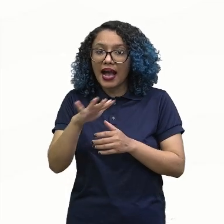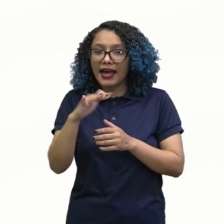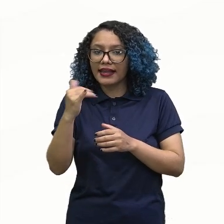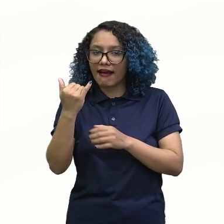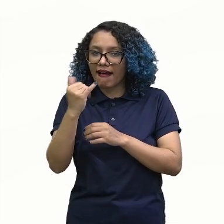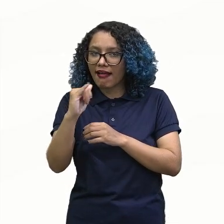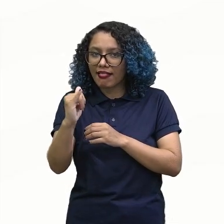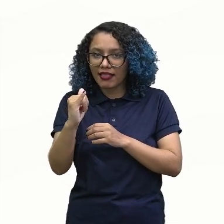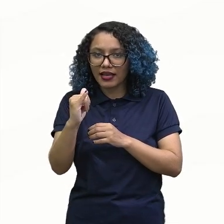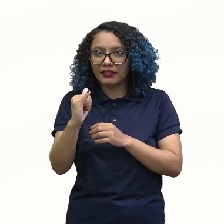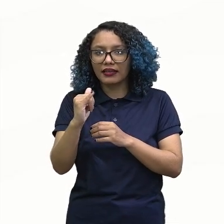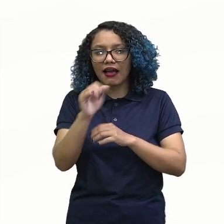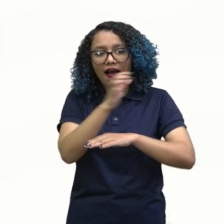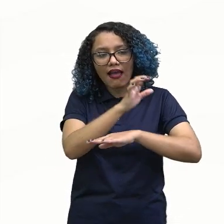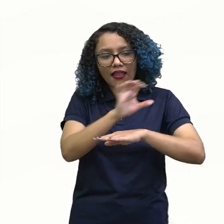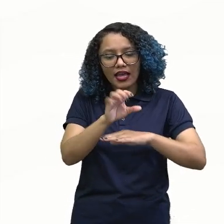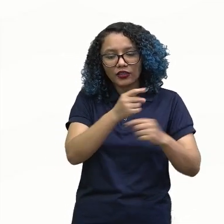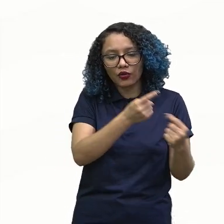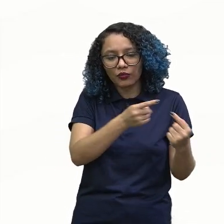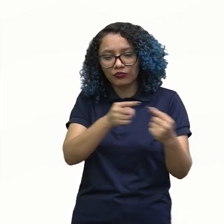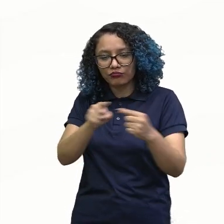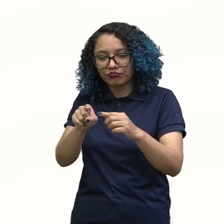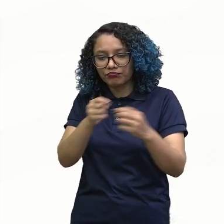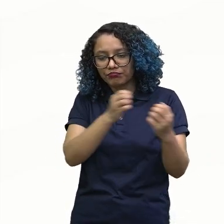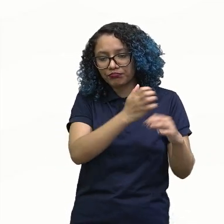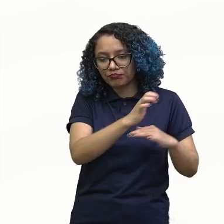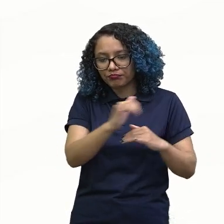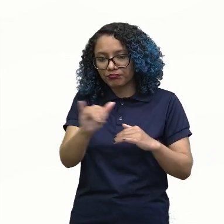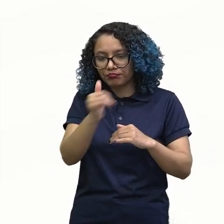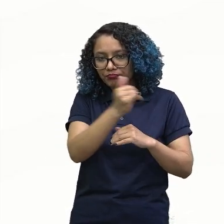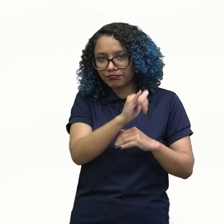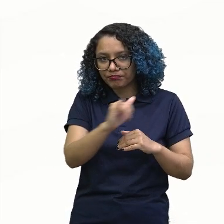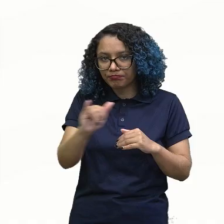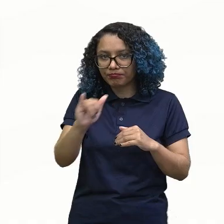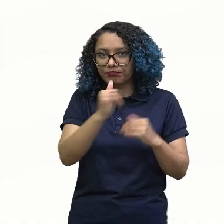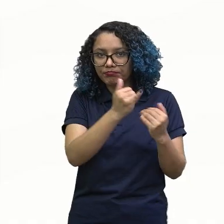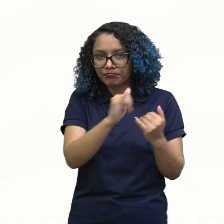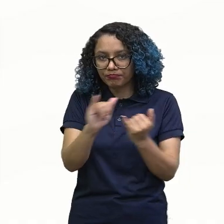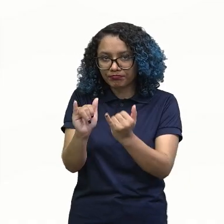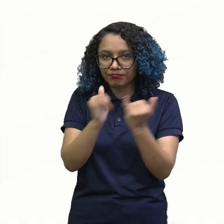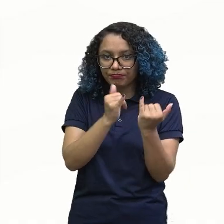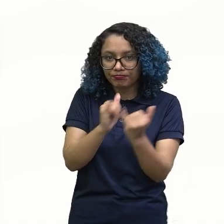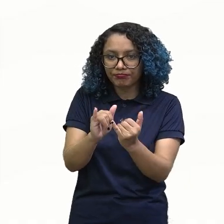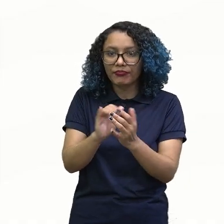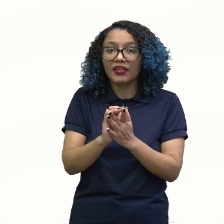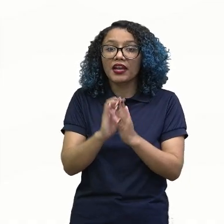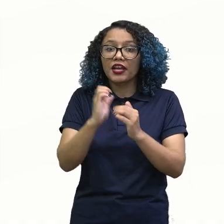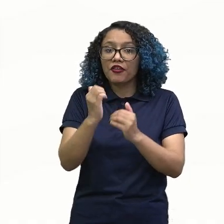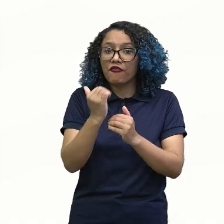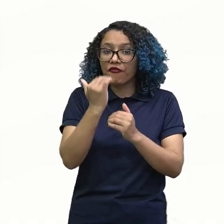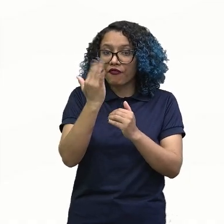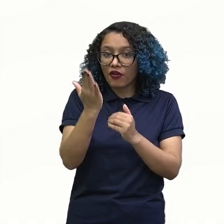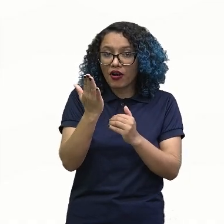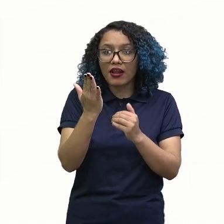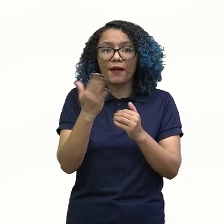elétrico dentro dele. Aí você tem, fora do gerador, o movimento é espontâneo, mas